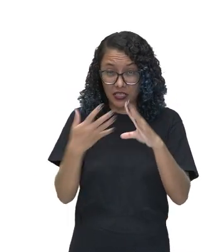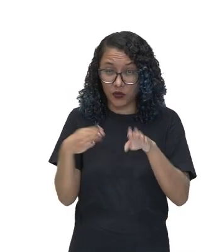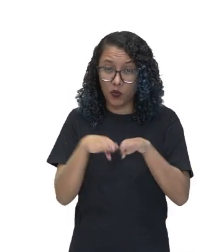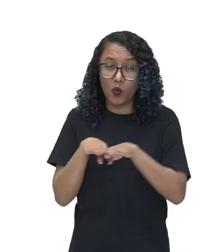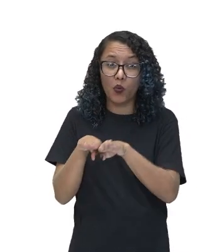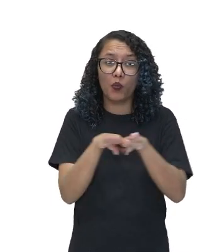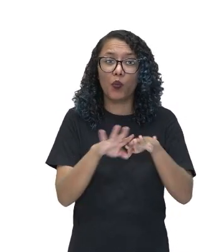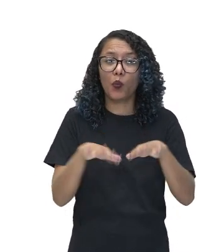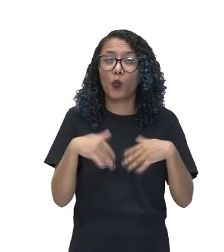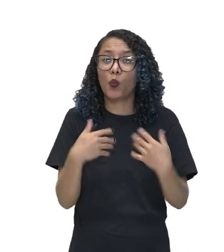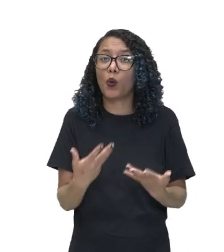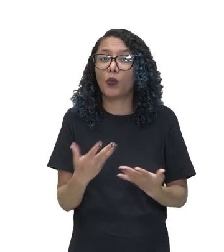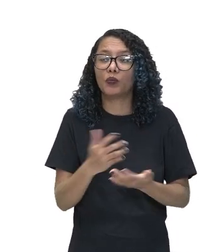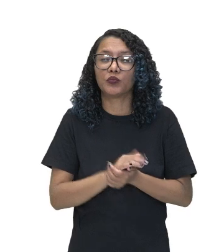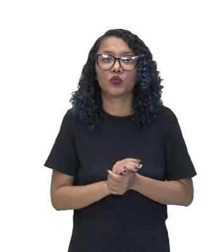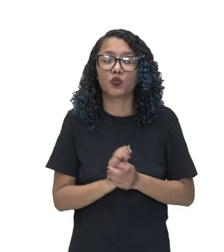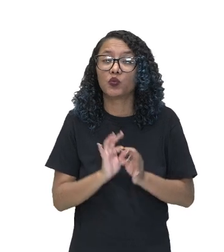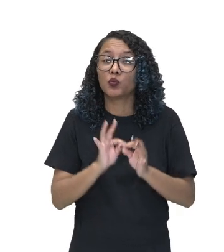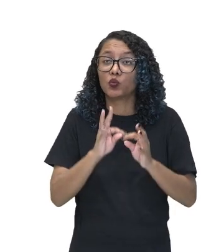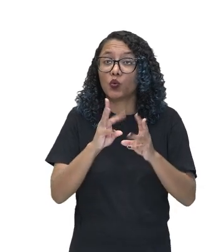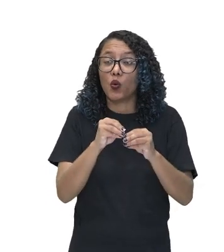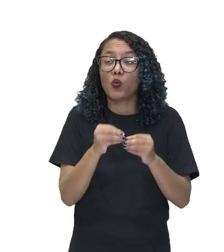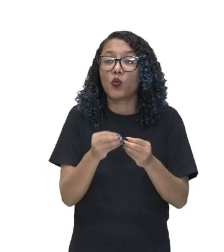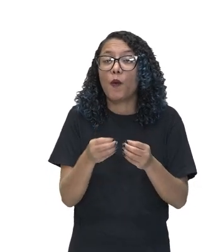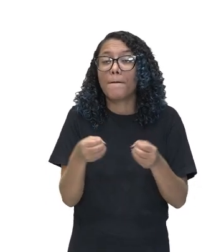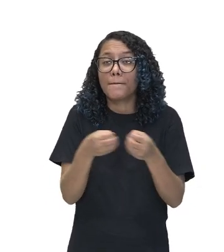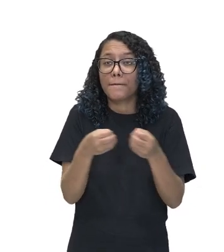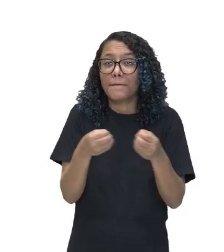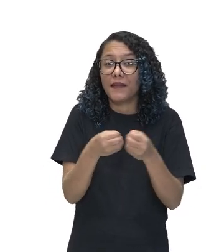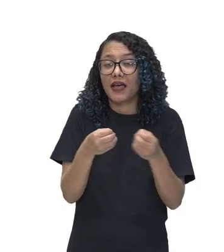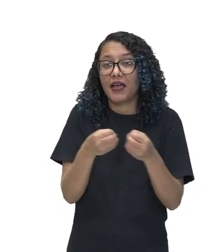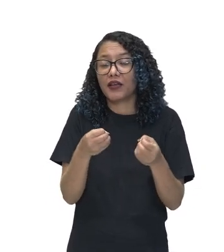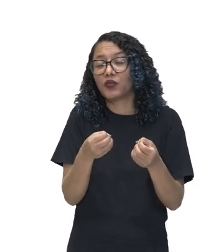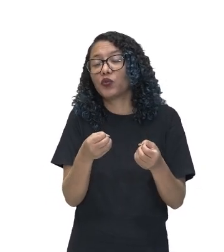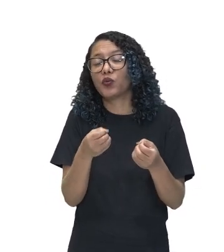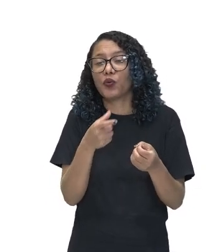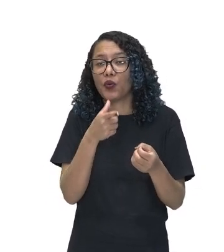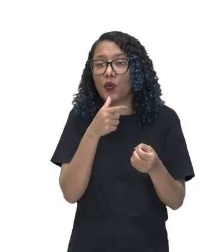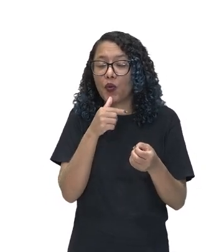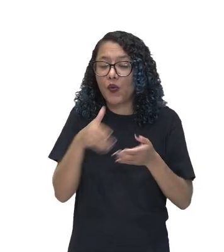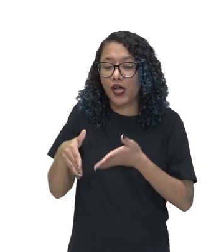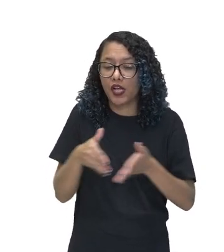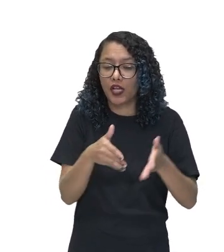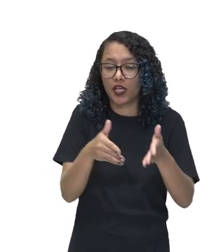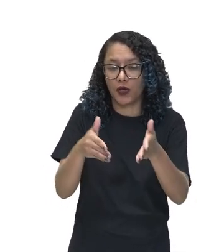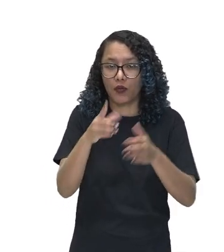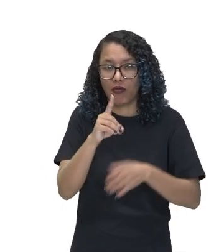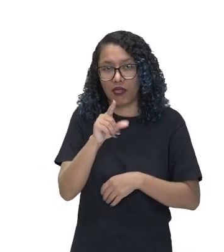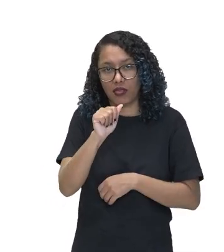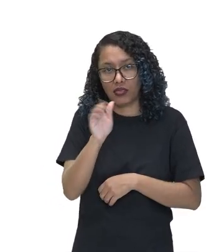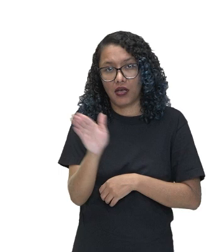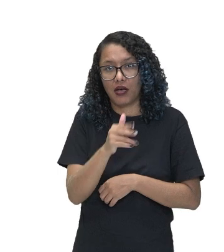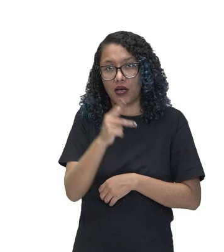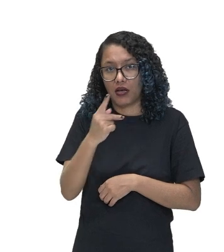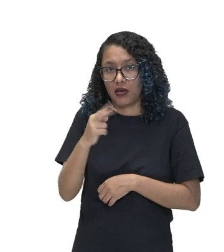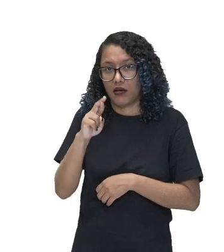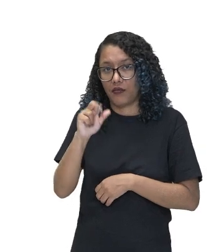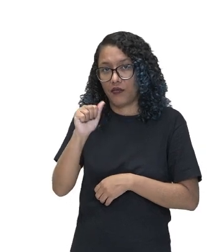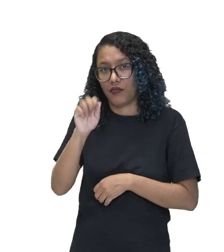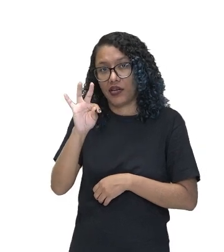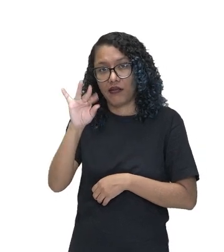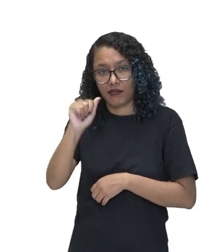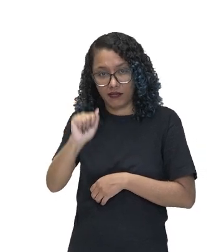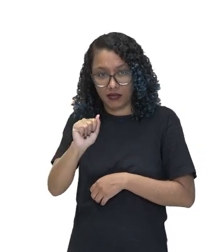comum que eles são banhados, pela bacia do Rio da Prata. Então, essa é uma